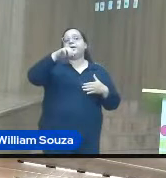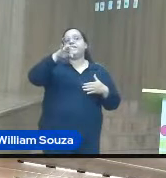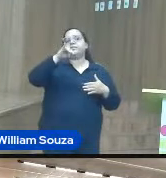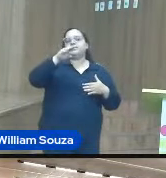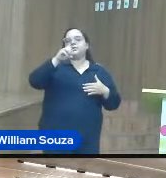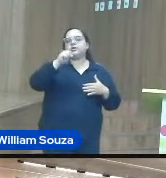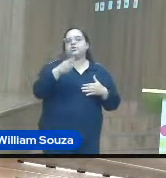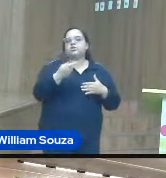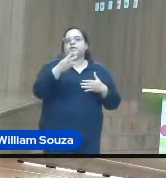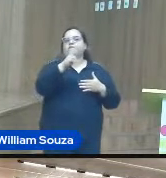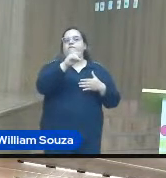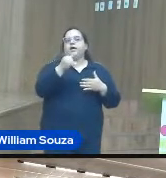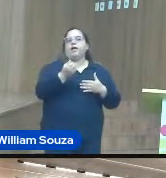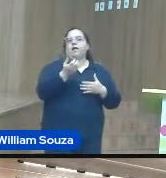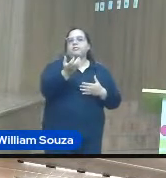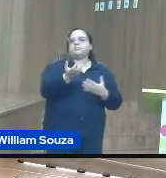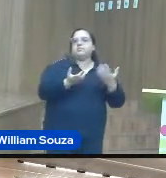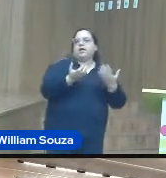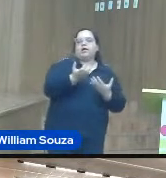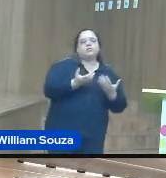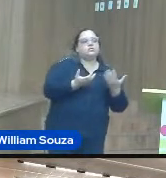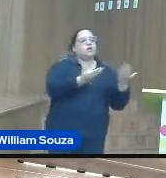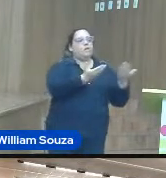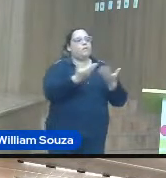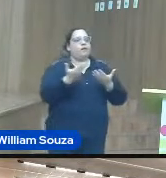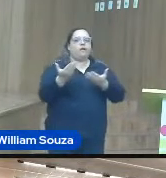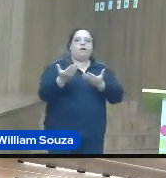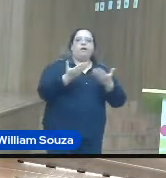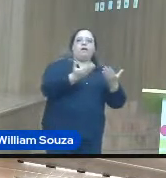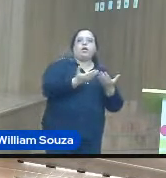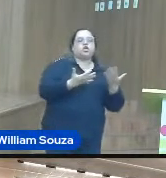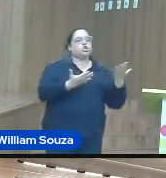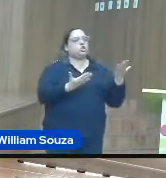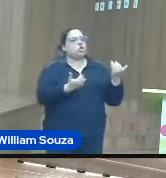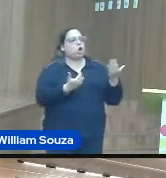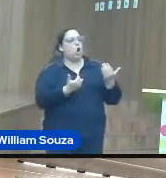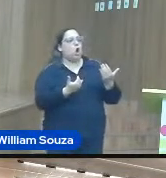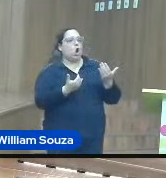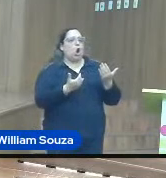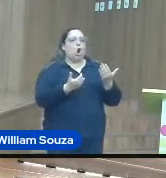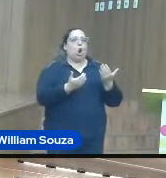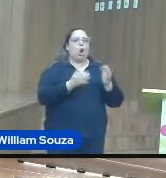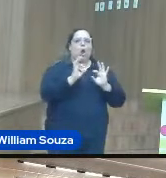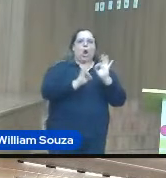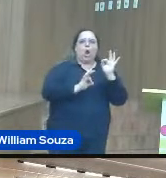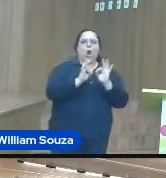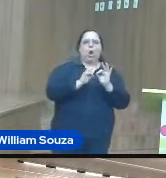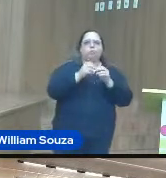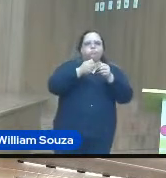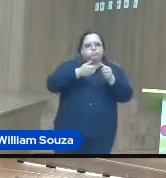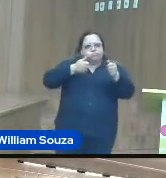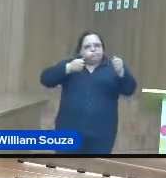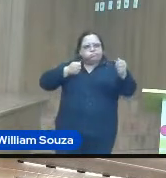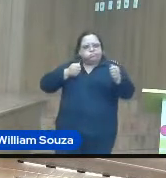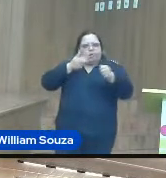vezes milhões de jovens para manipularem armas e equipamentos